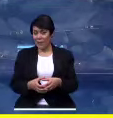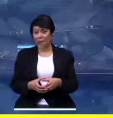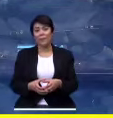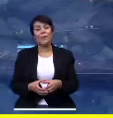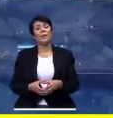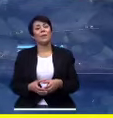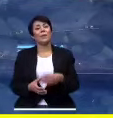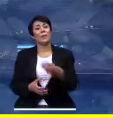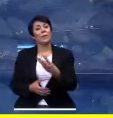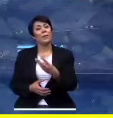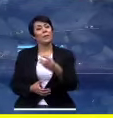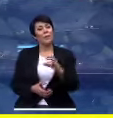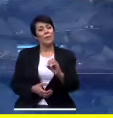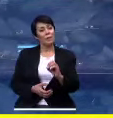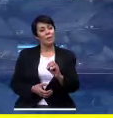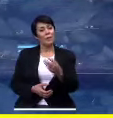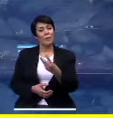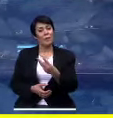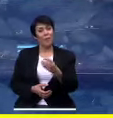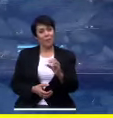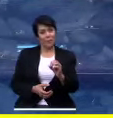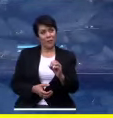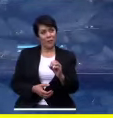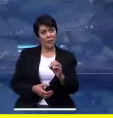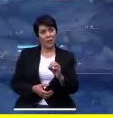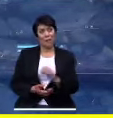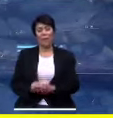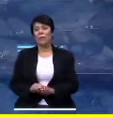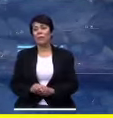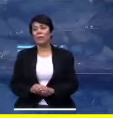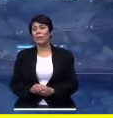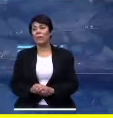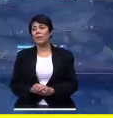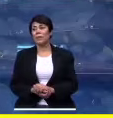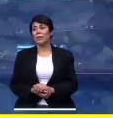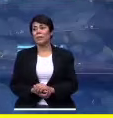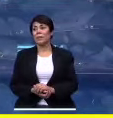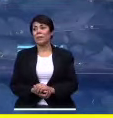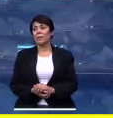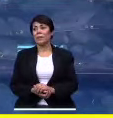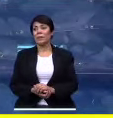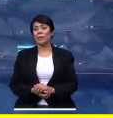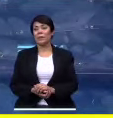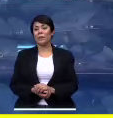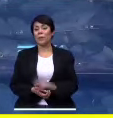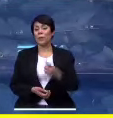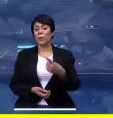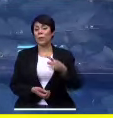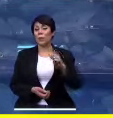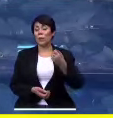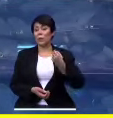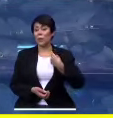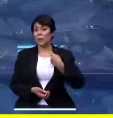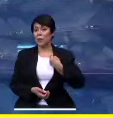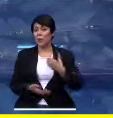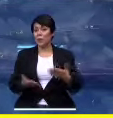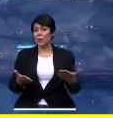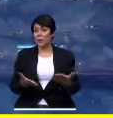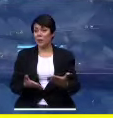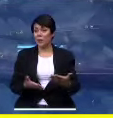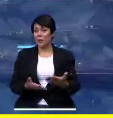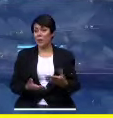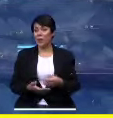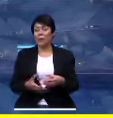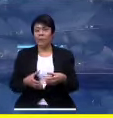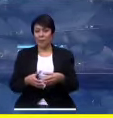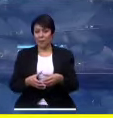Bola branca, número 30. Branca, 30. Vamos chamar o sétimo e último número da